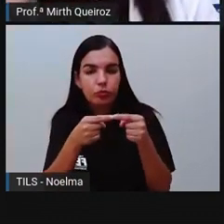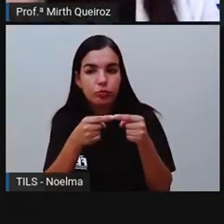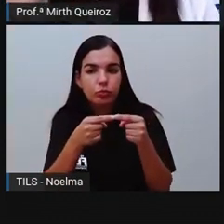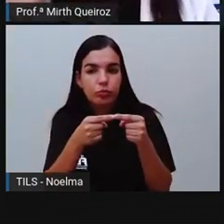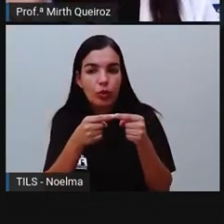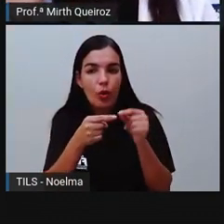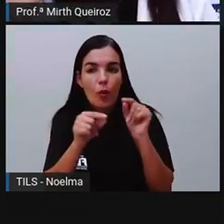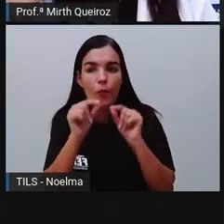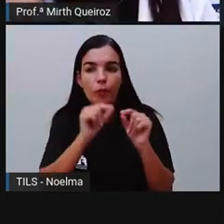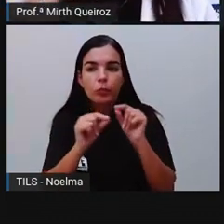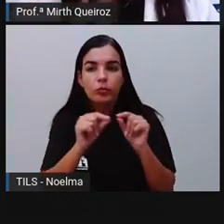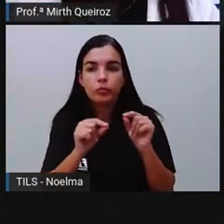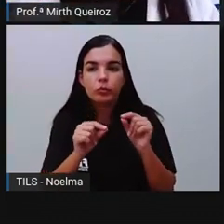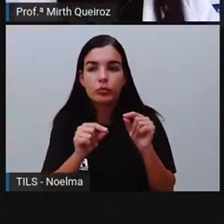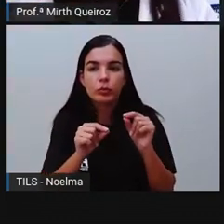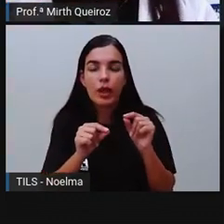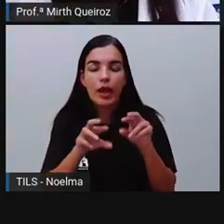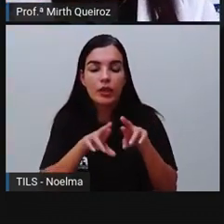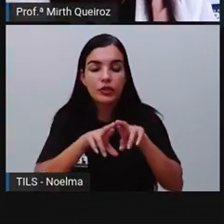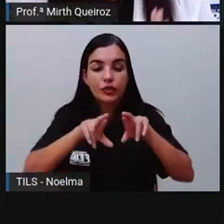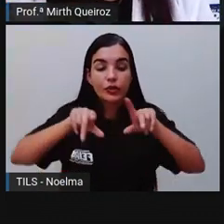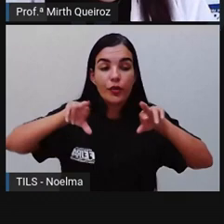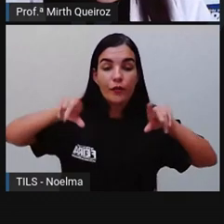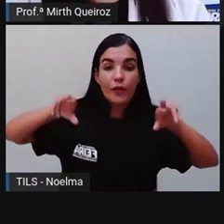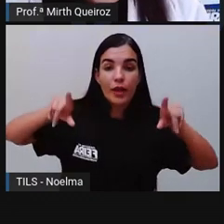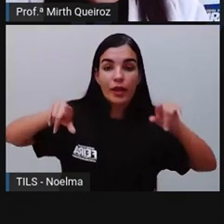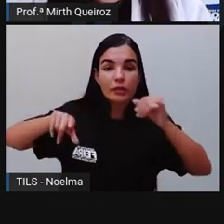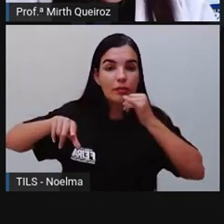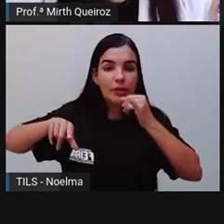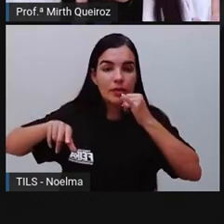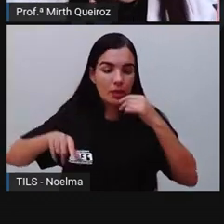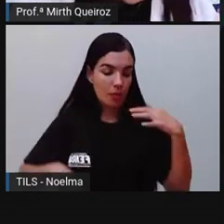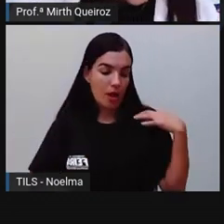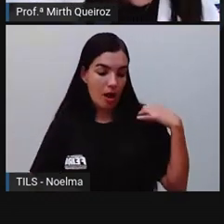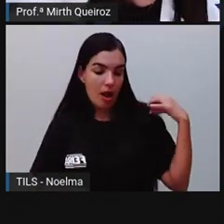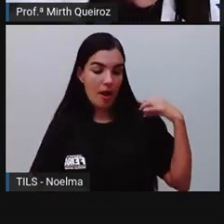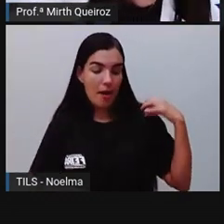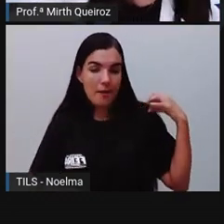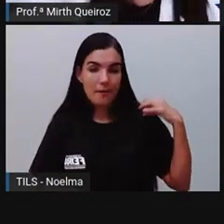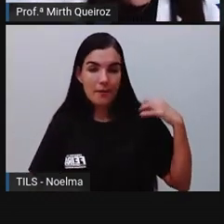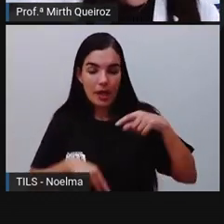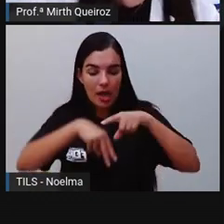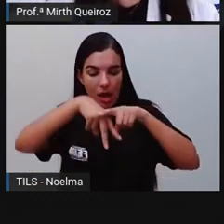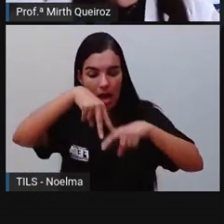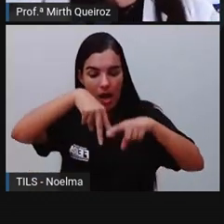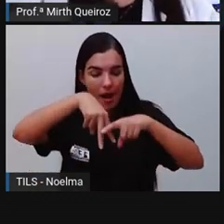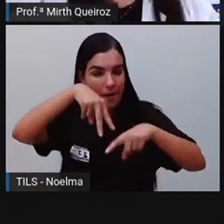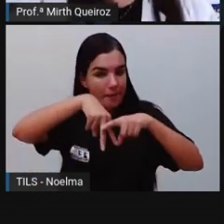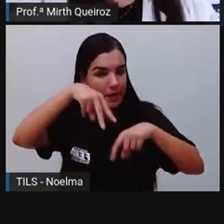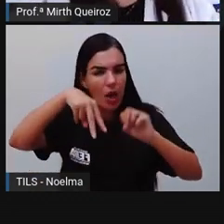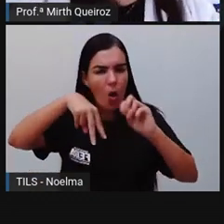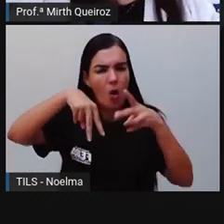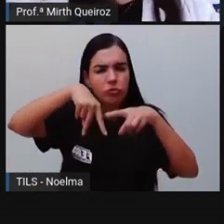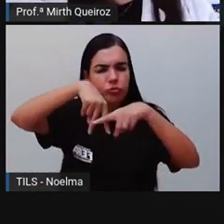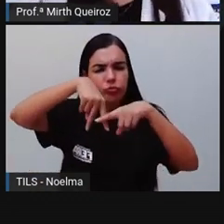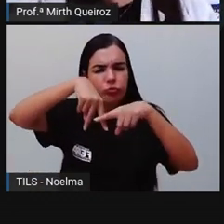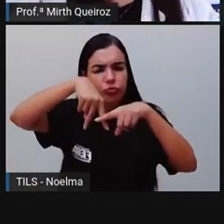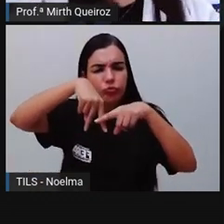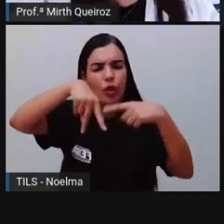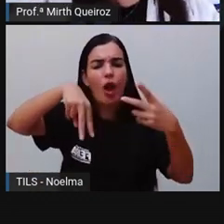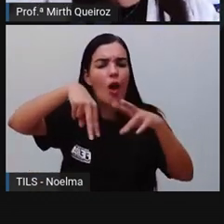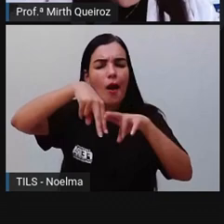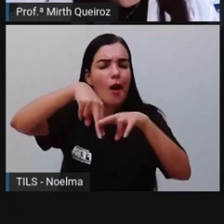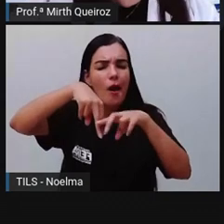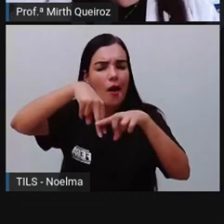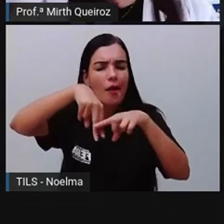neste caso aí, né? Os diferentes tipos de camisa que a gente tem, com calça ou bermuda ou saia, e um tênis